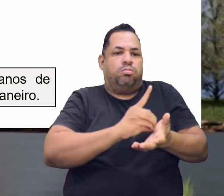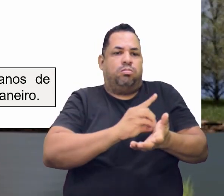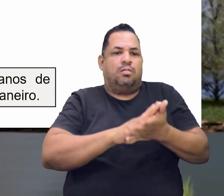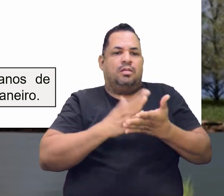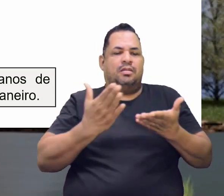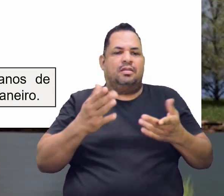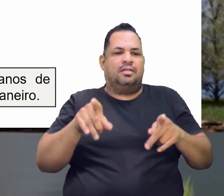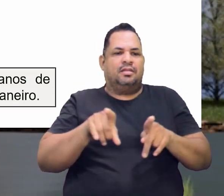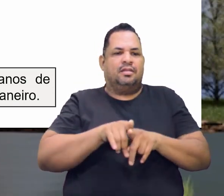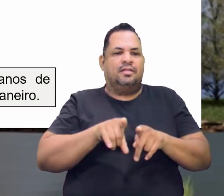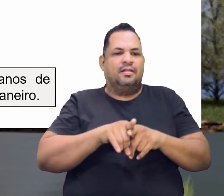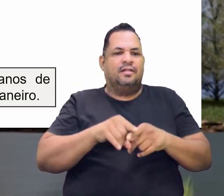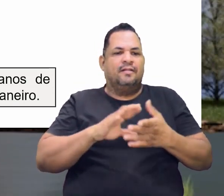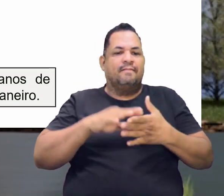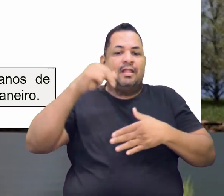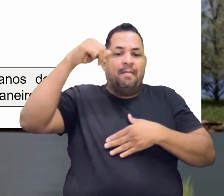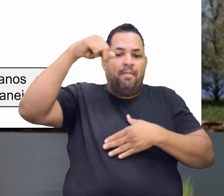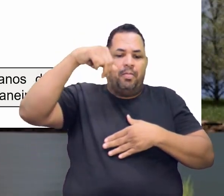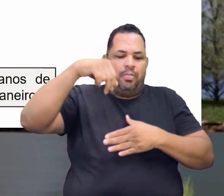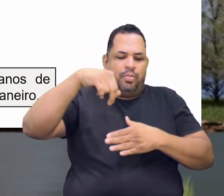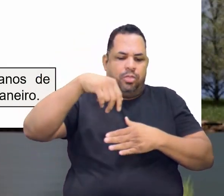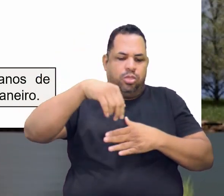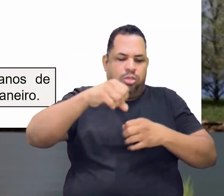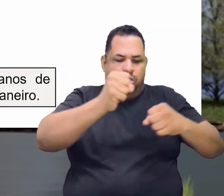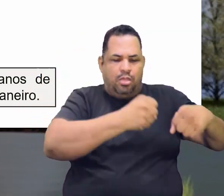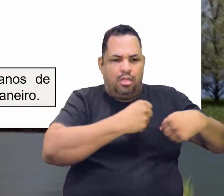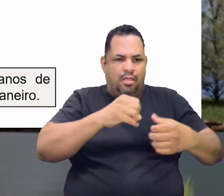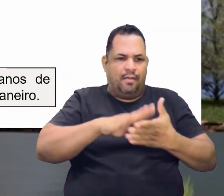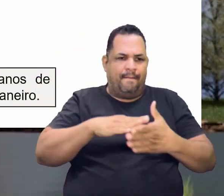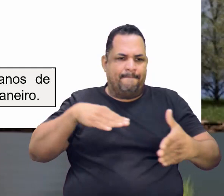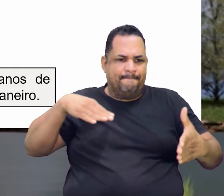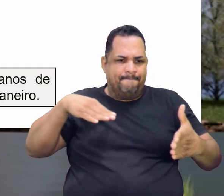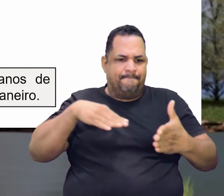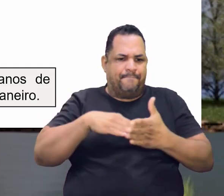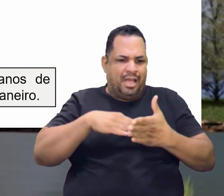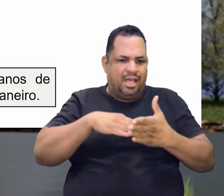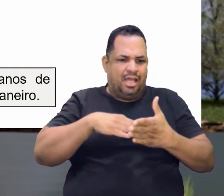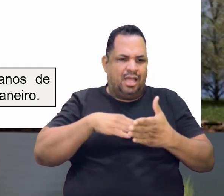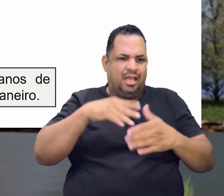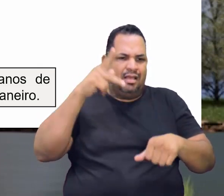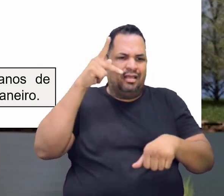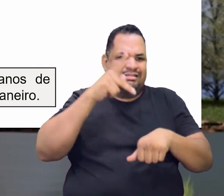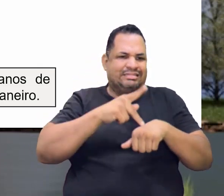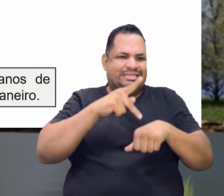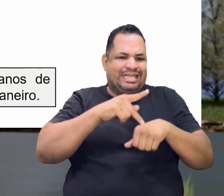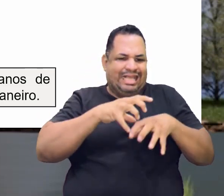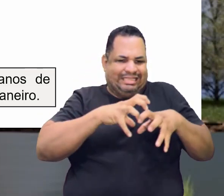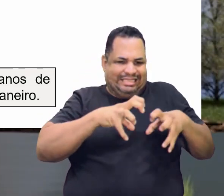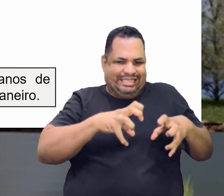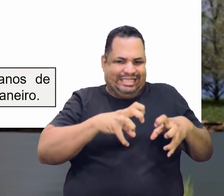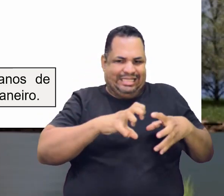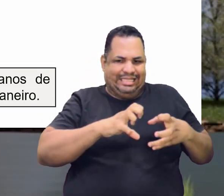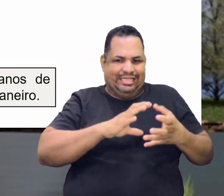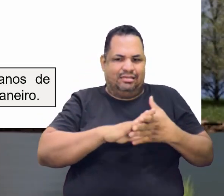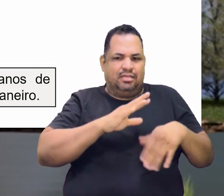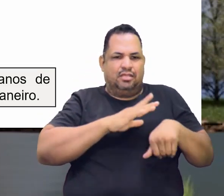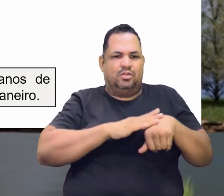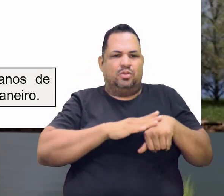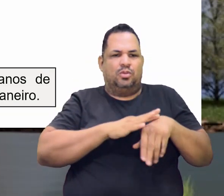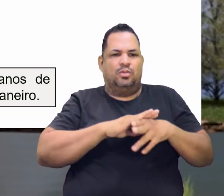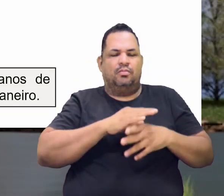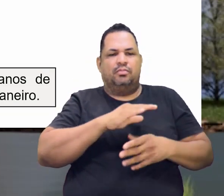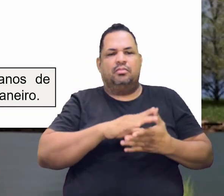Para piorar a situação, ele foi descer da canoa e bateu a perna numa pedra, que virou uma gangrena. Quase